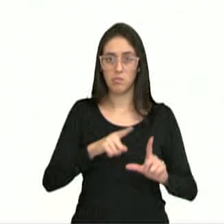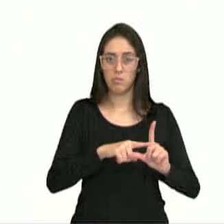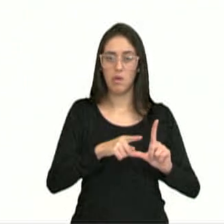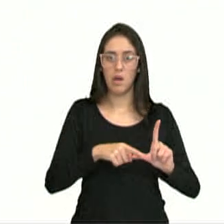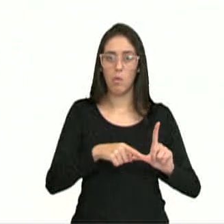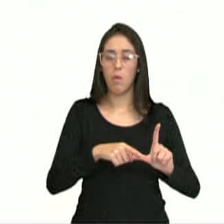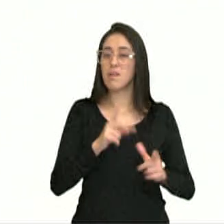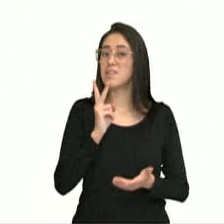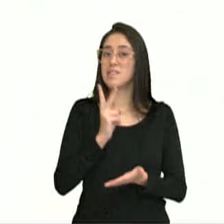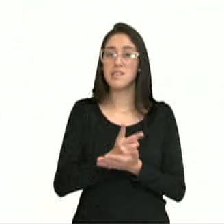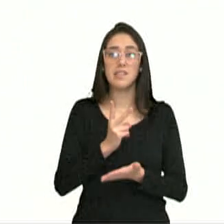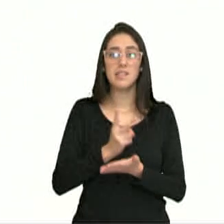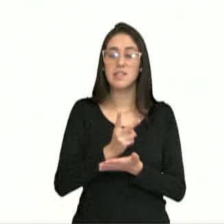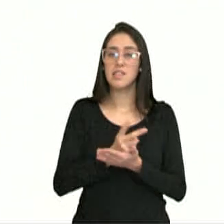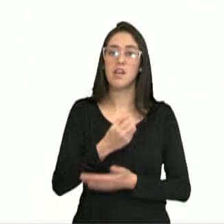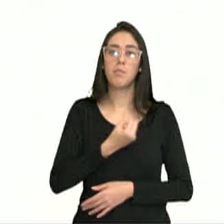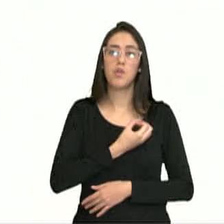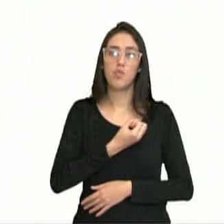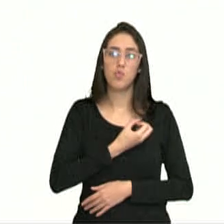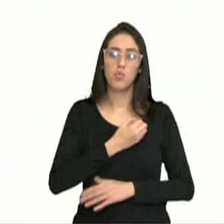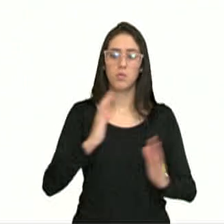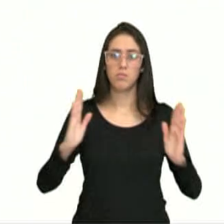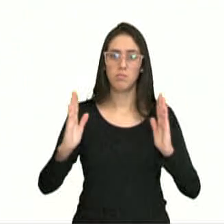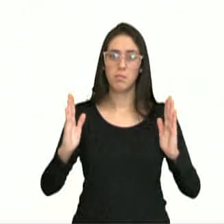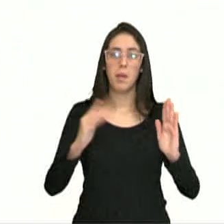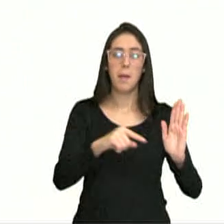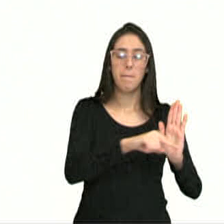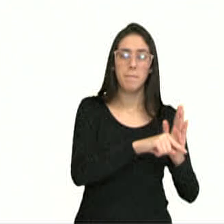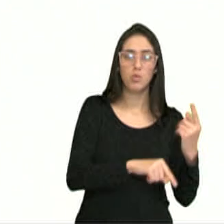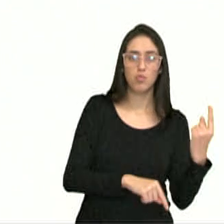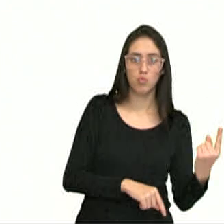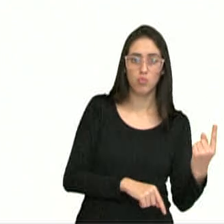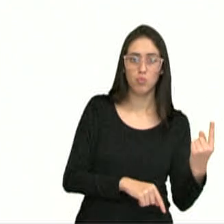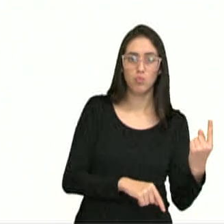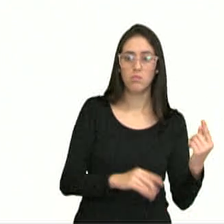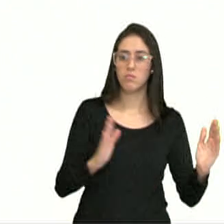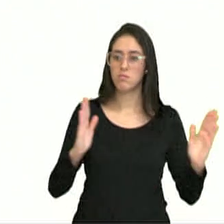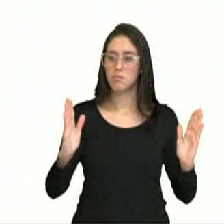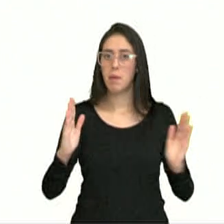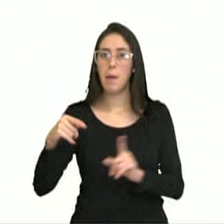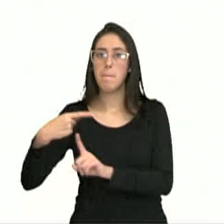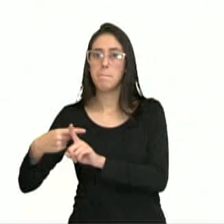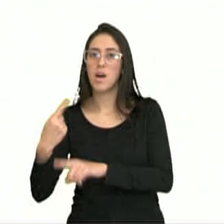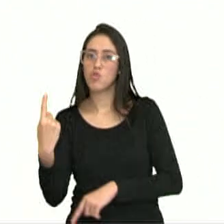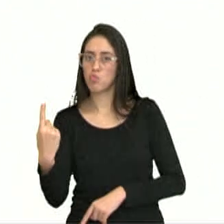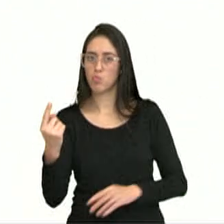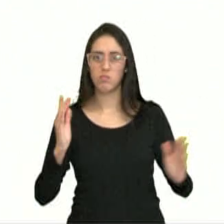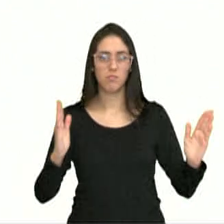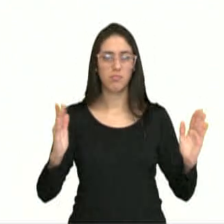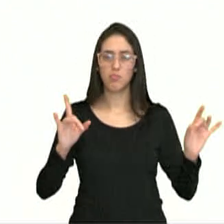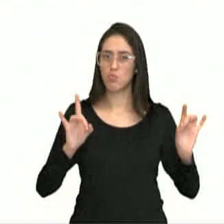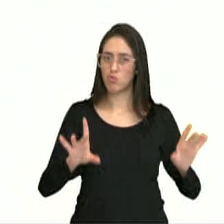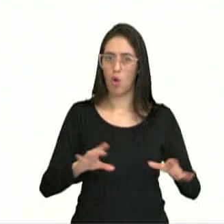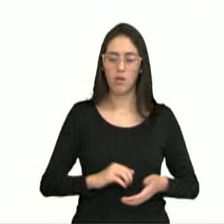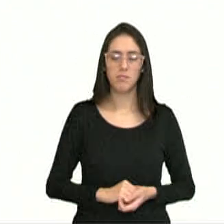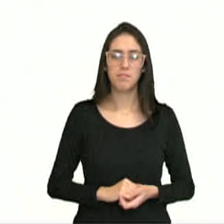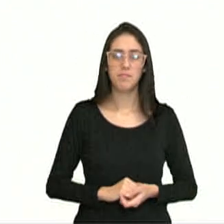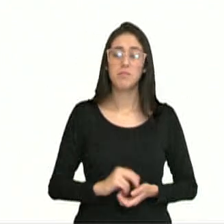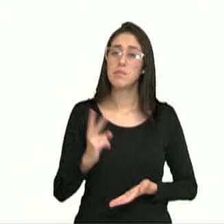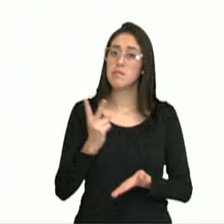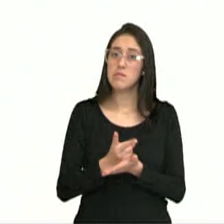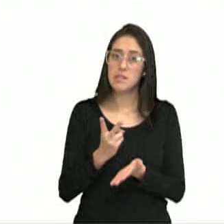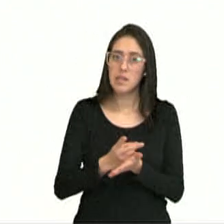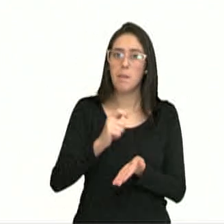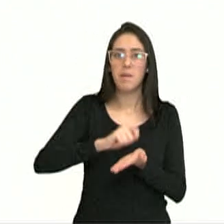sempre um número entre menos 1, que é o mínimo, e mais 1, que é o máximo. E a gente sempre